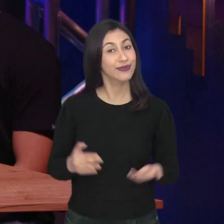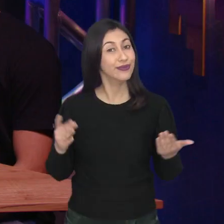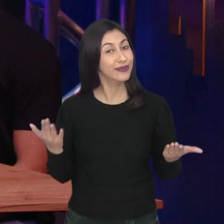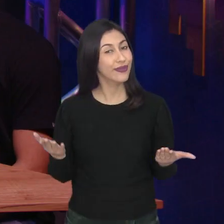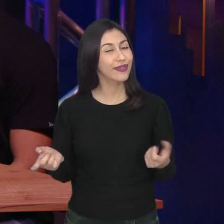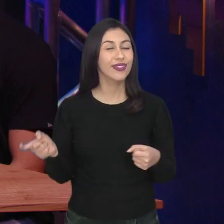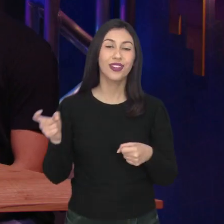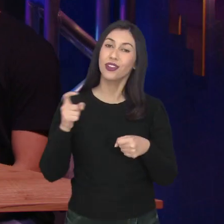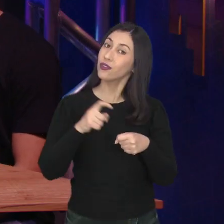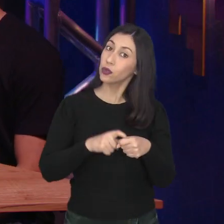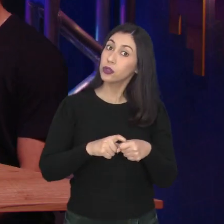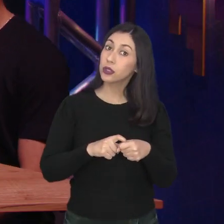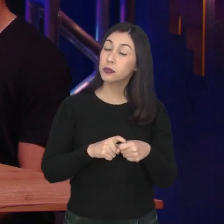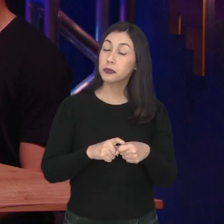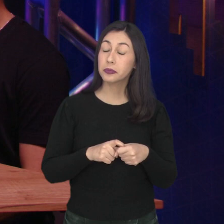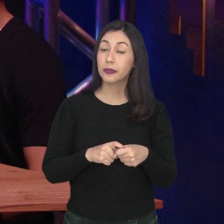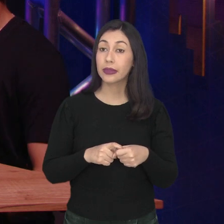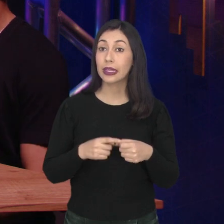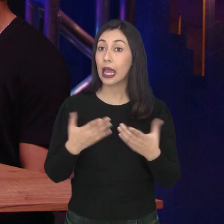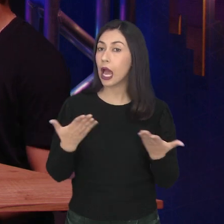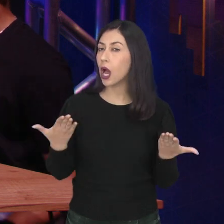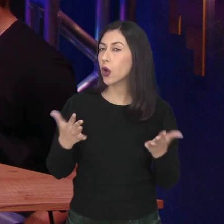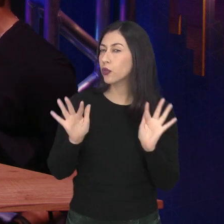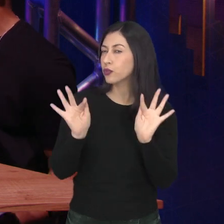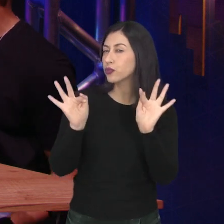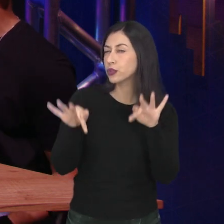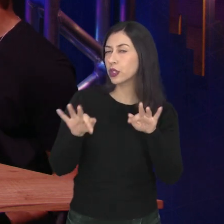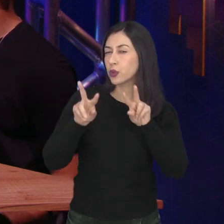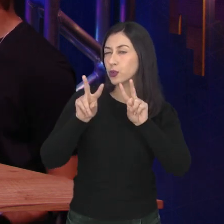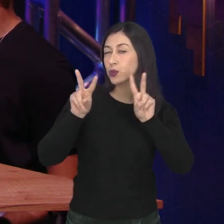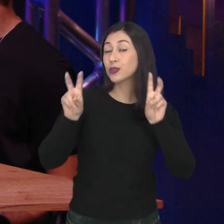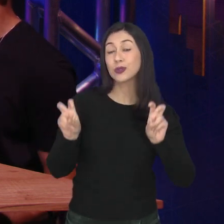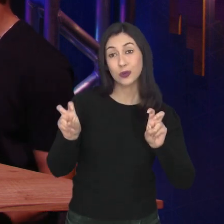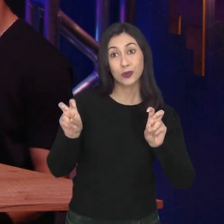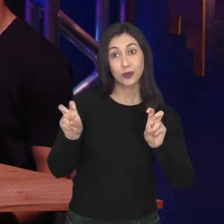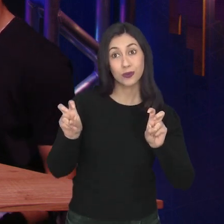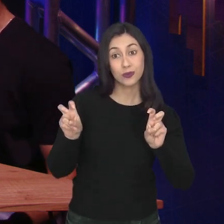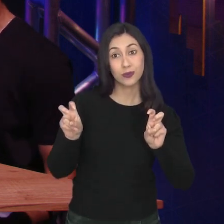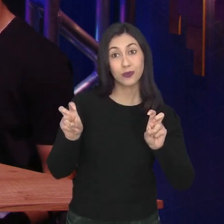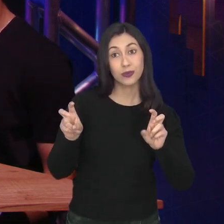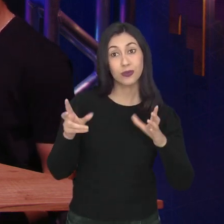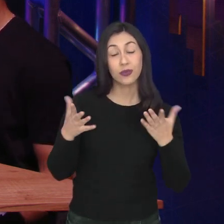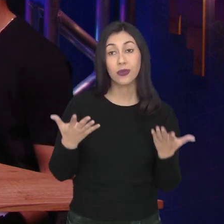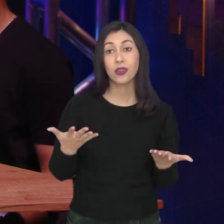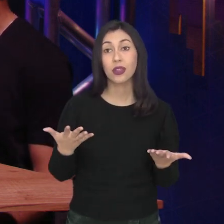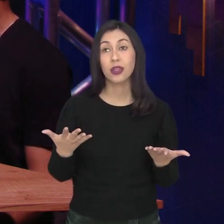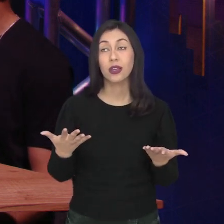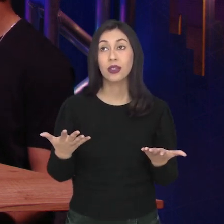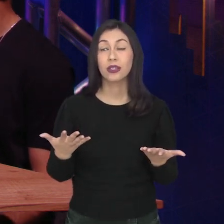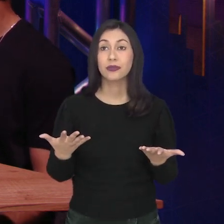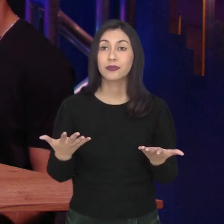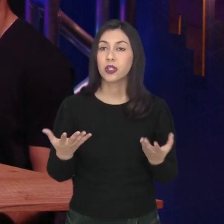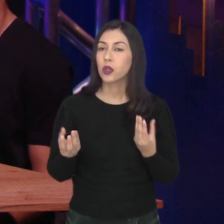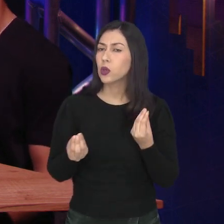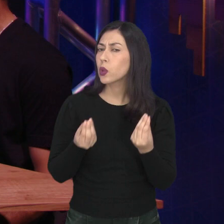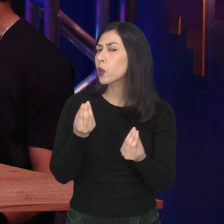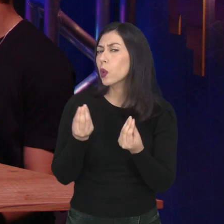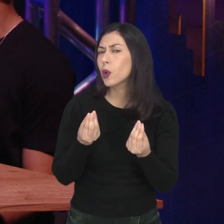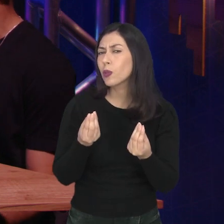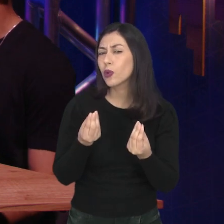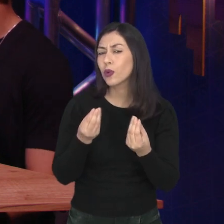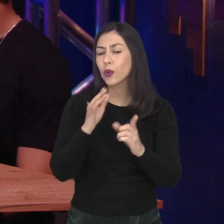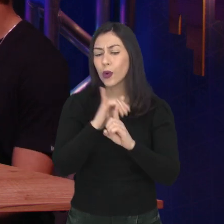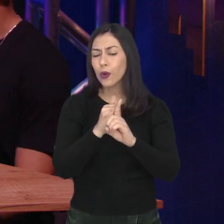É isso aí, estamos de volta. E Vic, para a gente encerrar o assunto de hoje, como que a gente